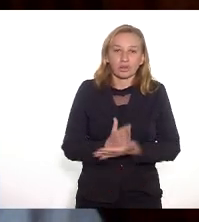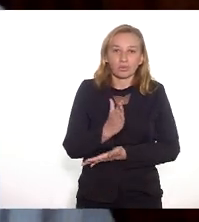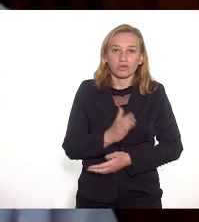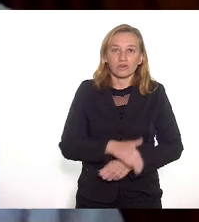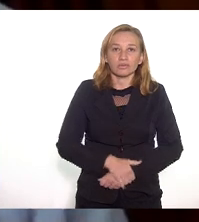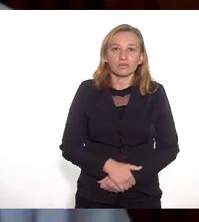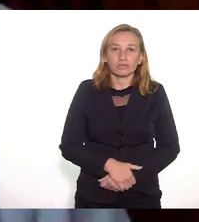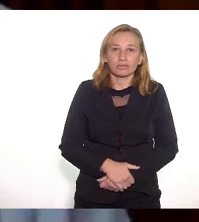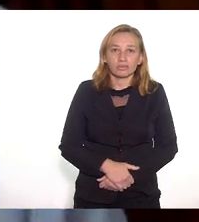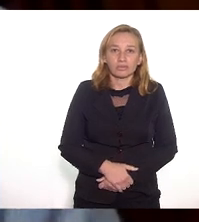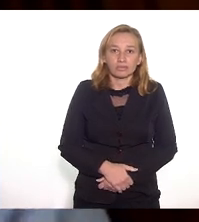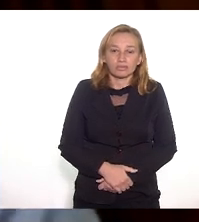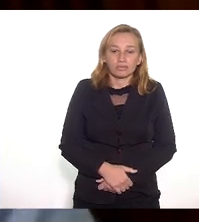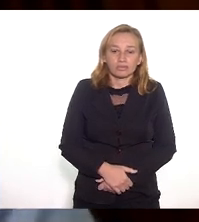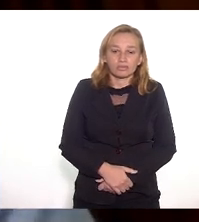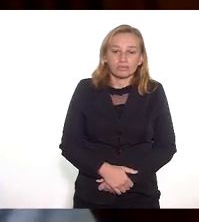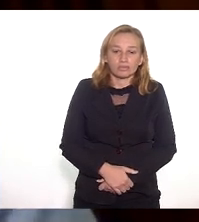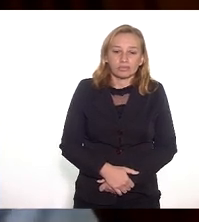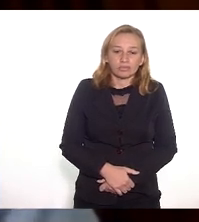aprovado.